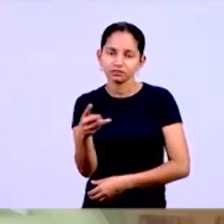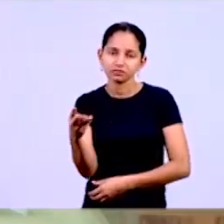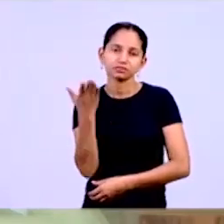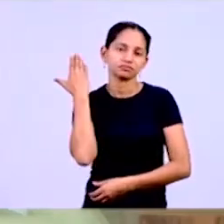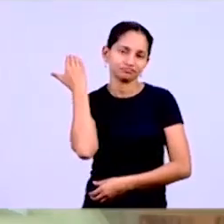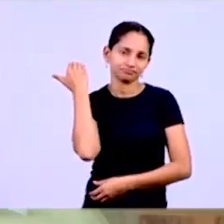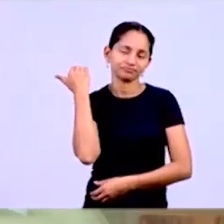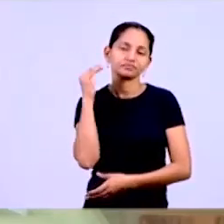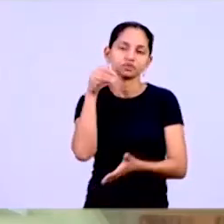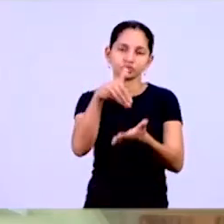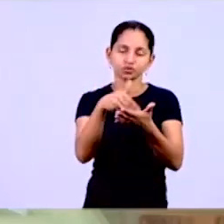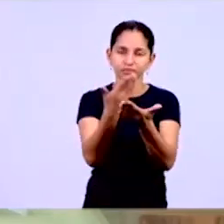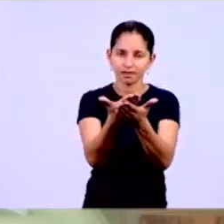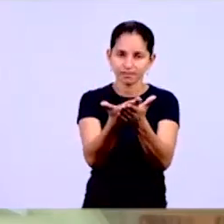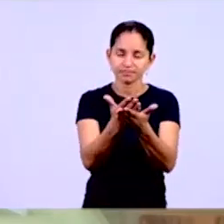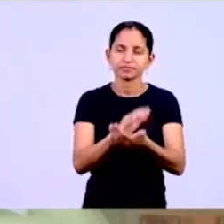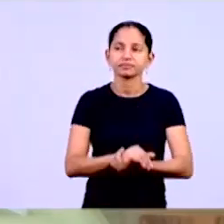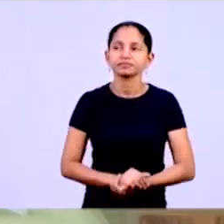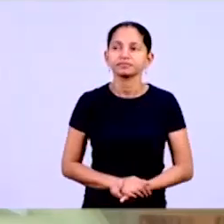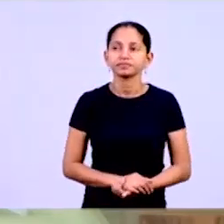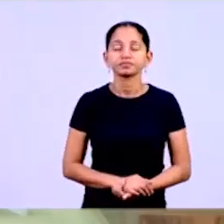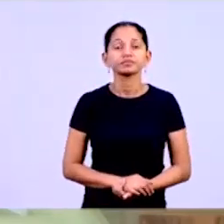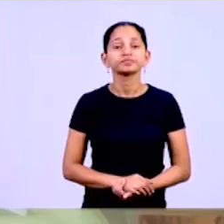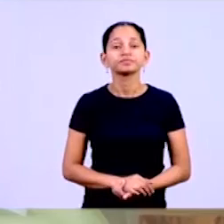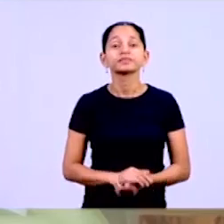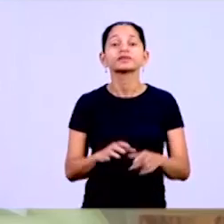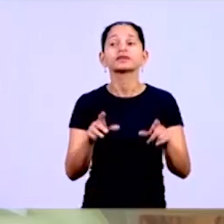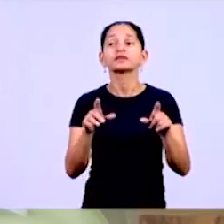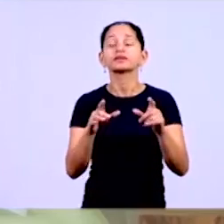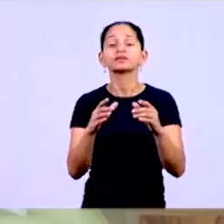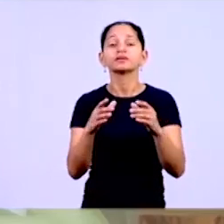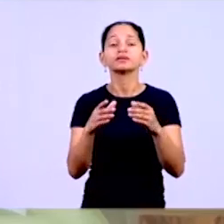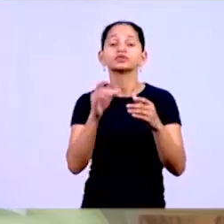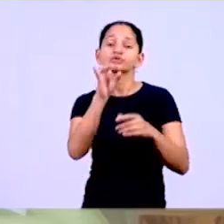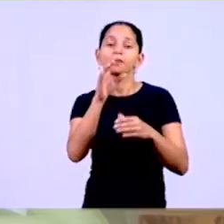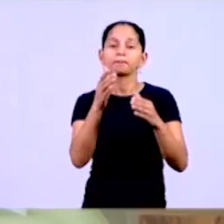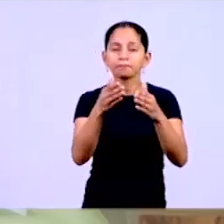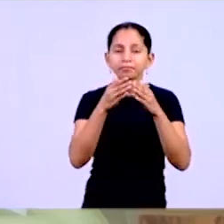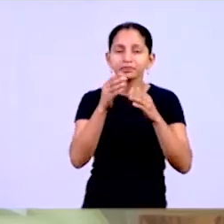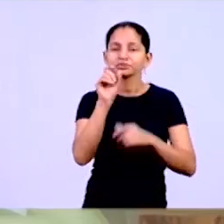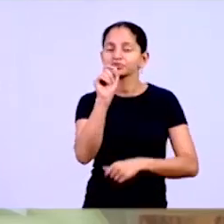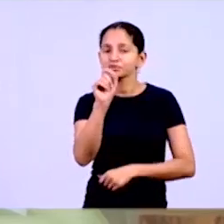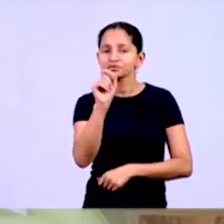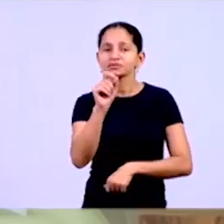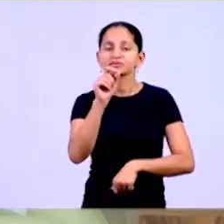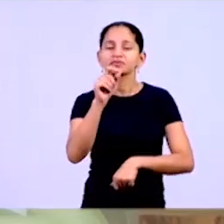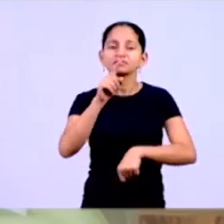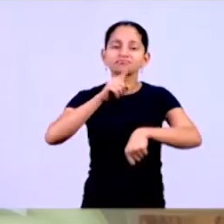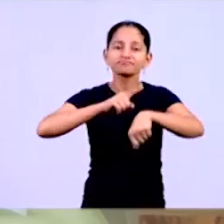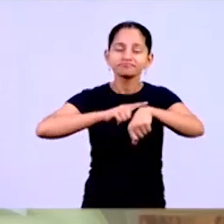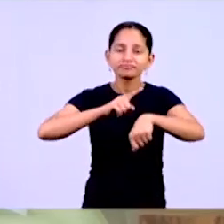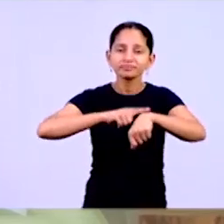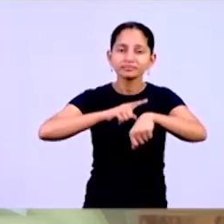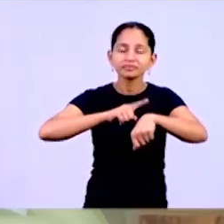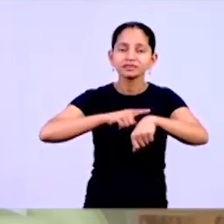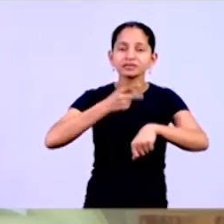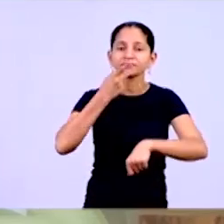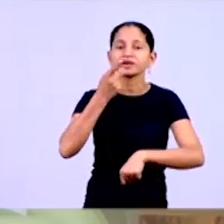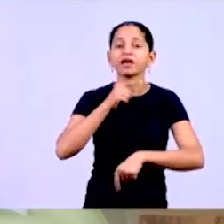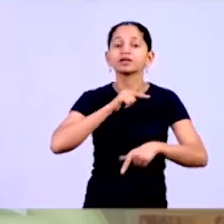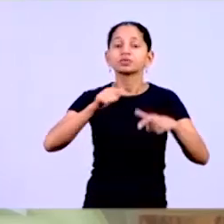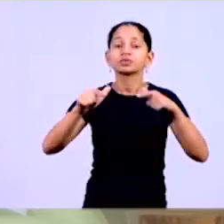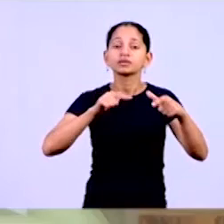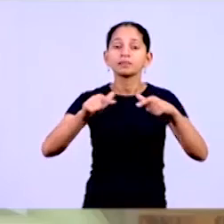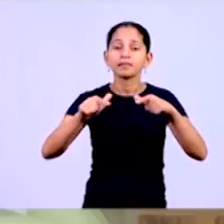as últimas aulas anteriores. Estão pediram um minutinho de espaço para a gente falar sobre o